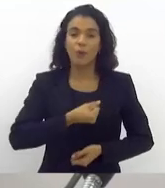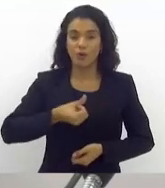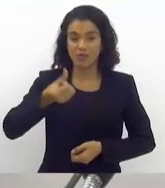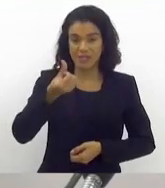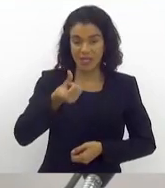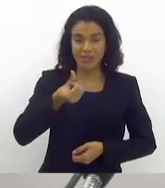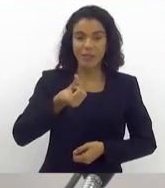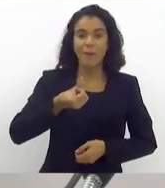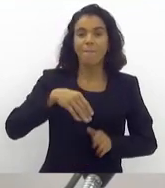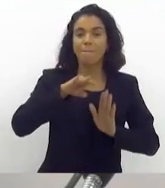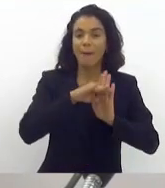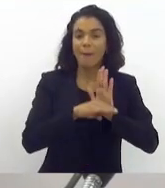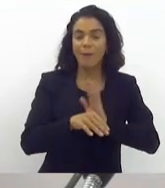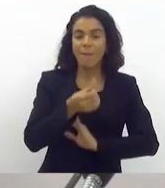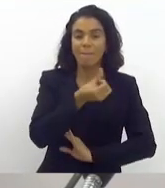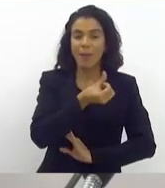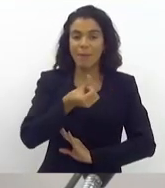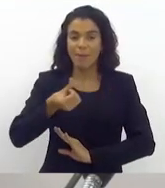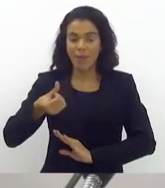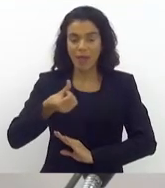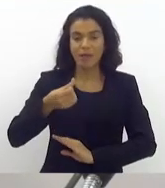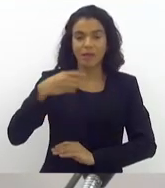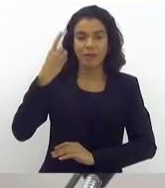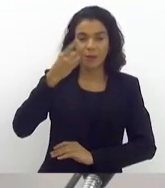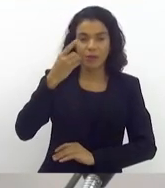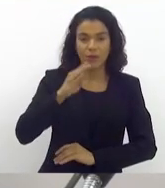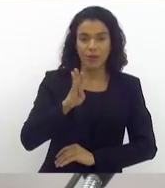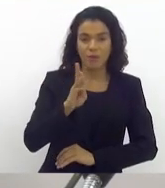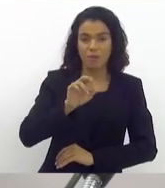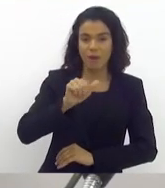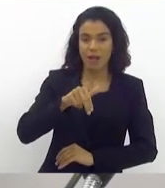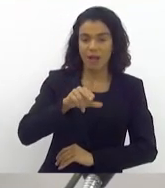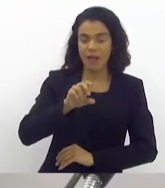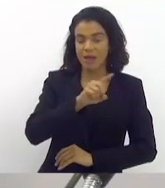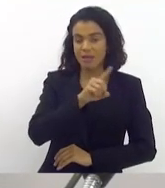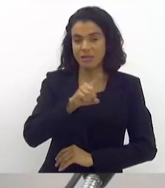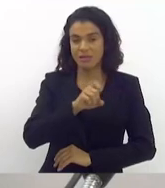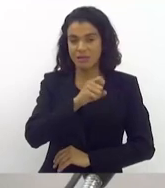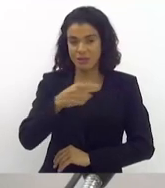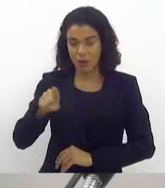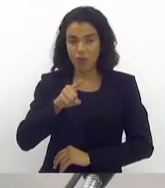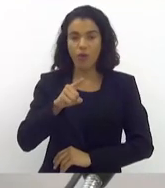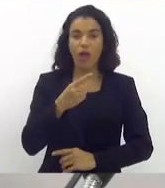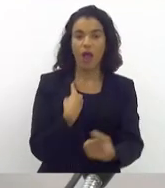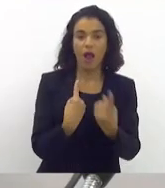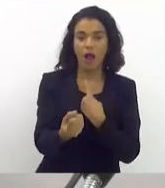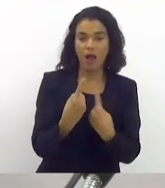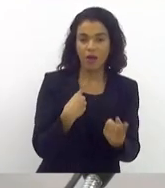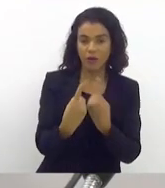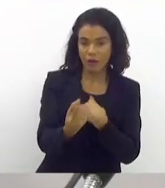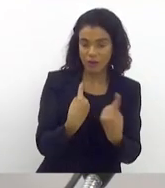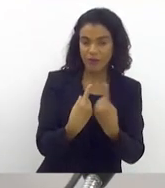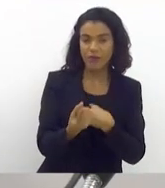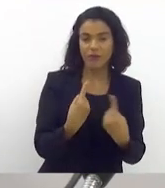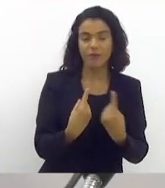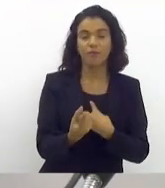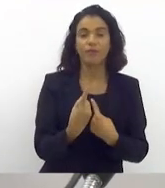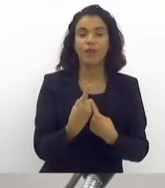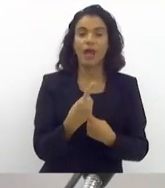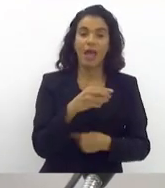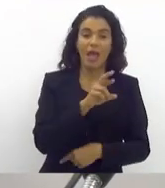PL 666 de 2023, de autoria do deputado Brazão, que denomina rodovia Yasmine Couto Ribeiro, o trecho